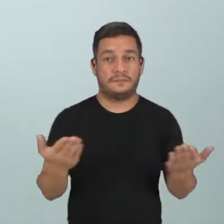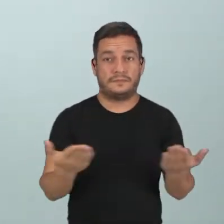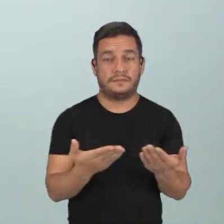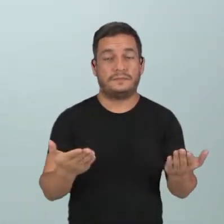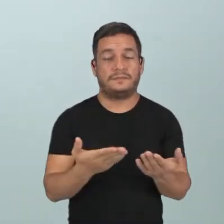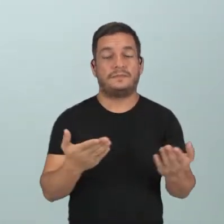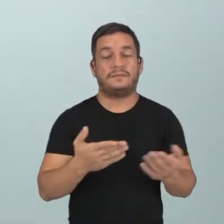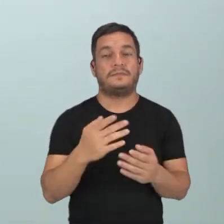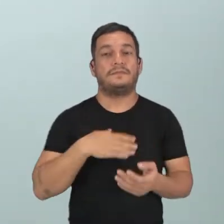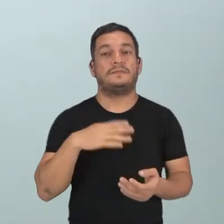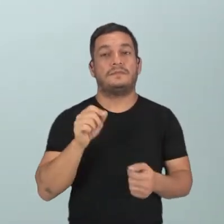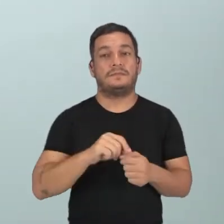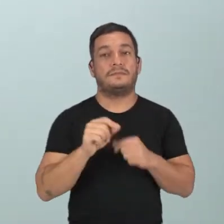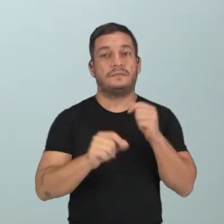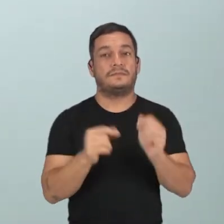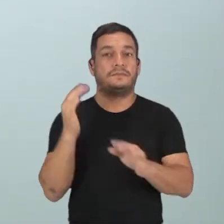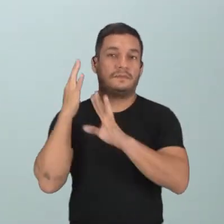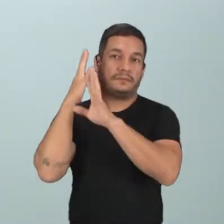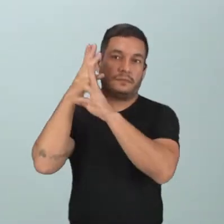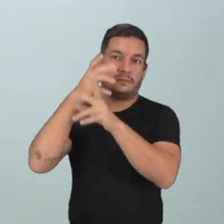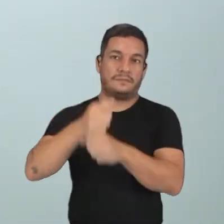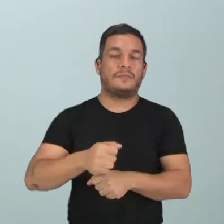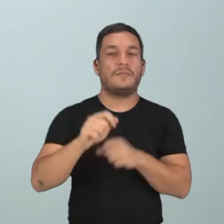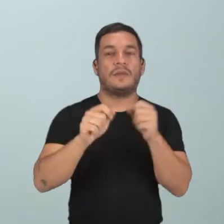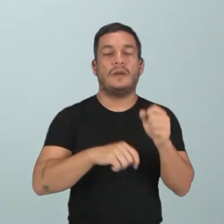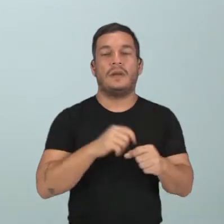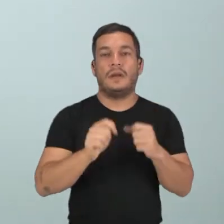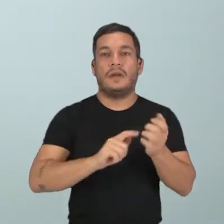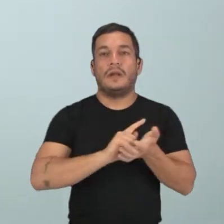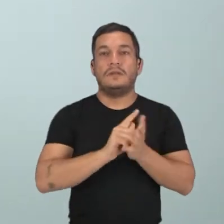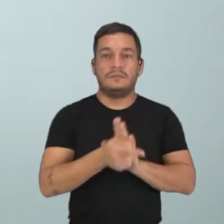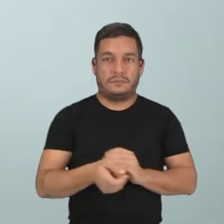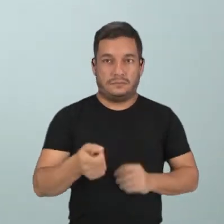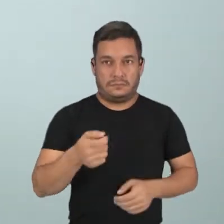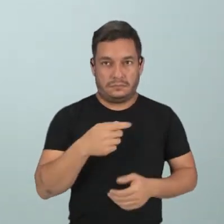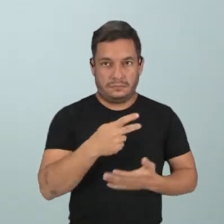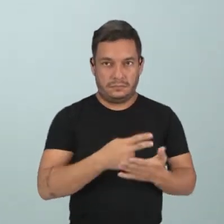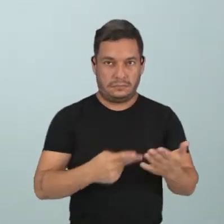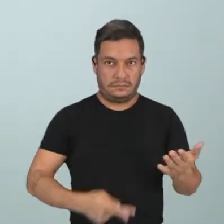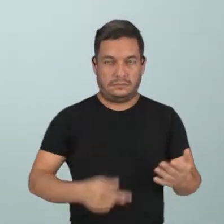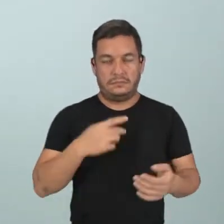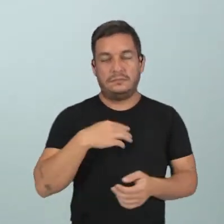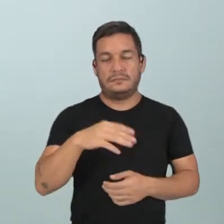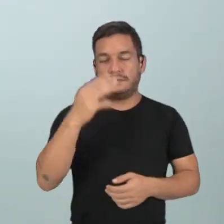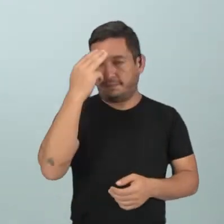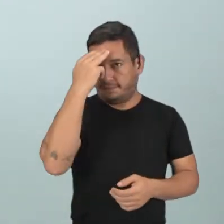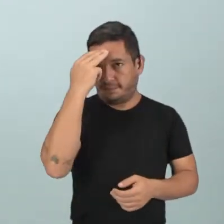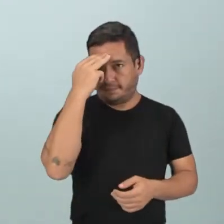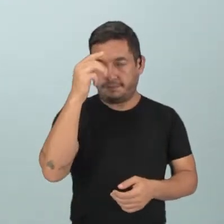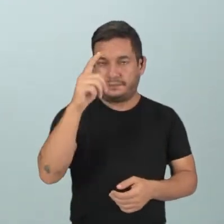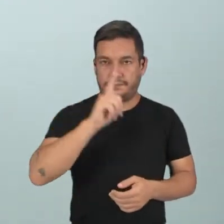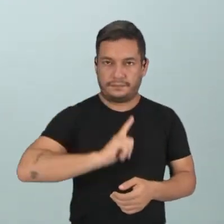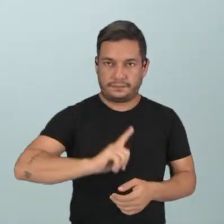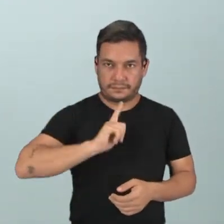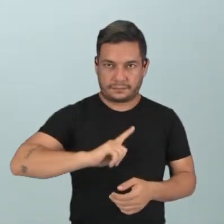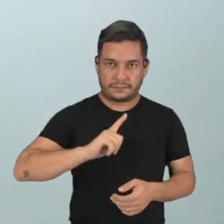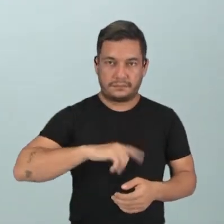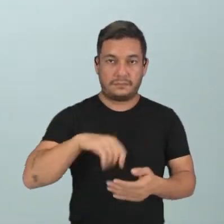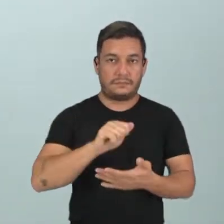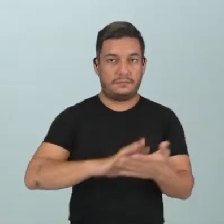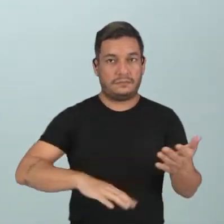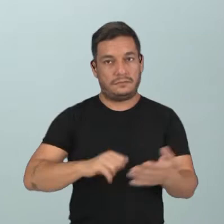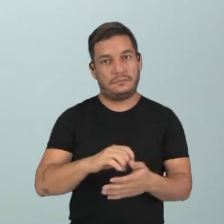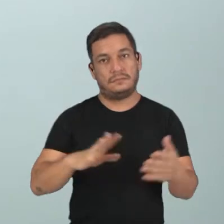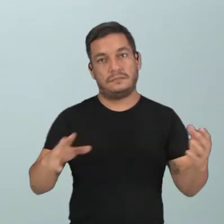aula de hoje nós iremos fazer uma revisão acerca dos gêneros poema e memórias literários com exercícios